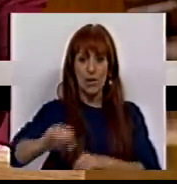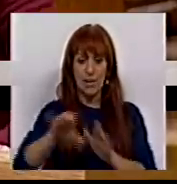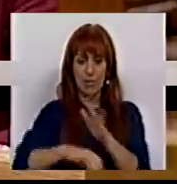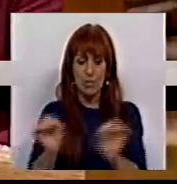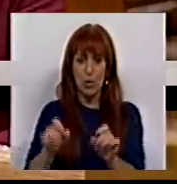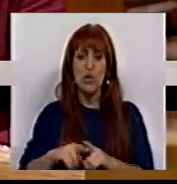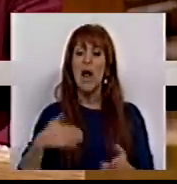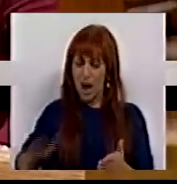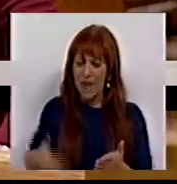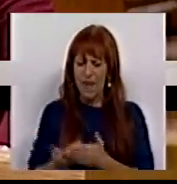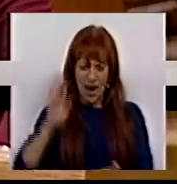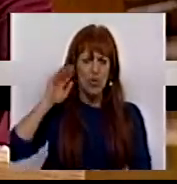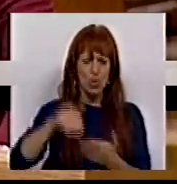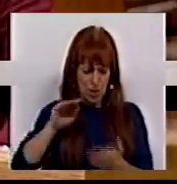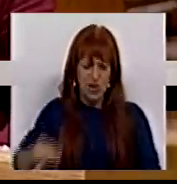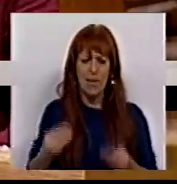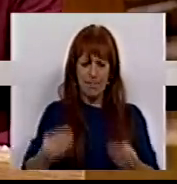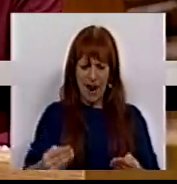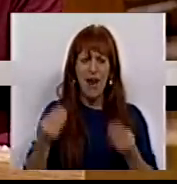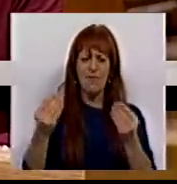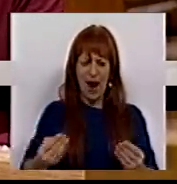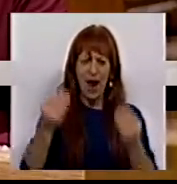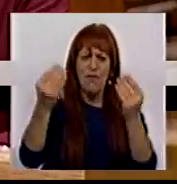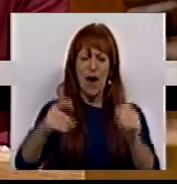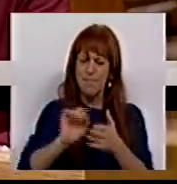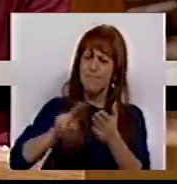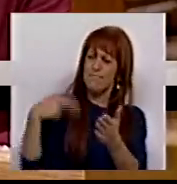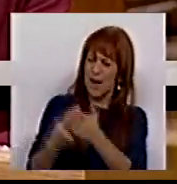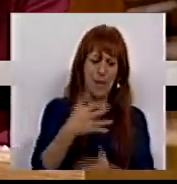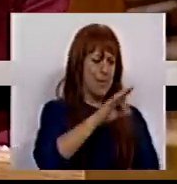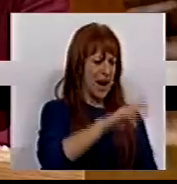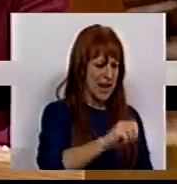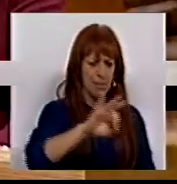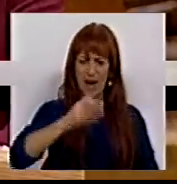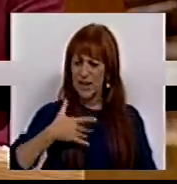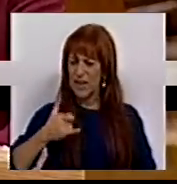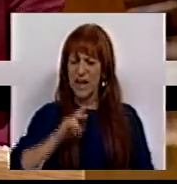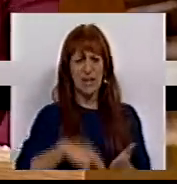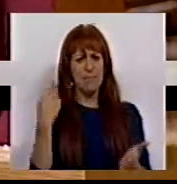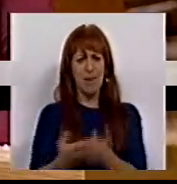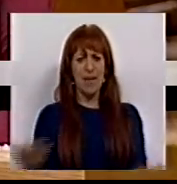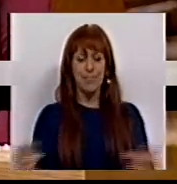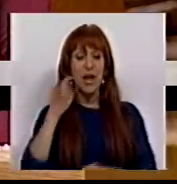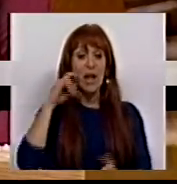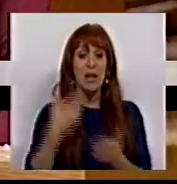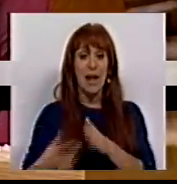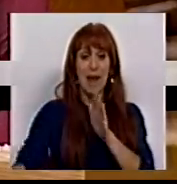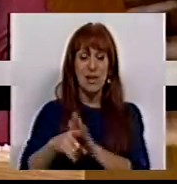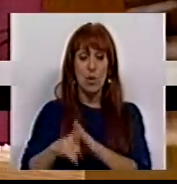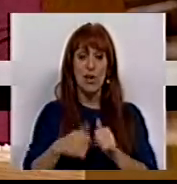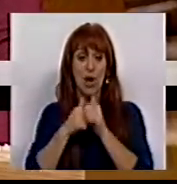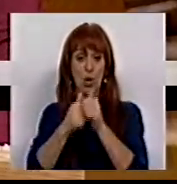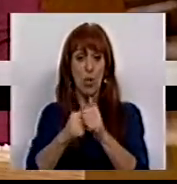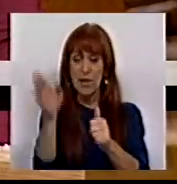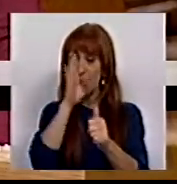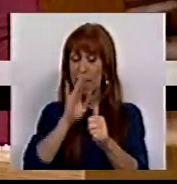isso temos apresentado soluções concretas sucessivamente rejeitadas por PS, PSD e CDS. A garantia na lei e